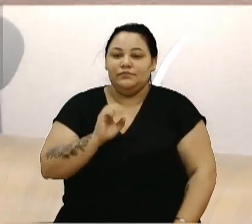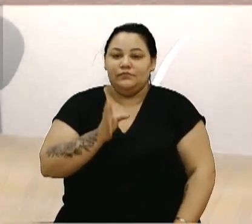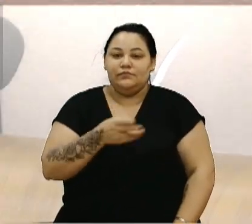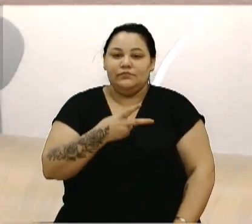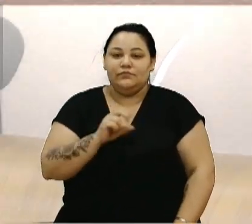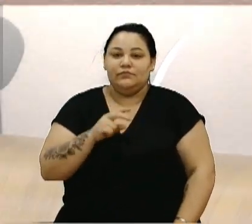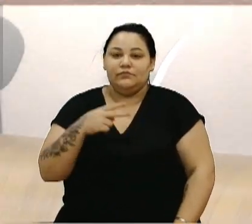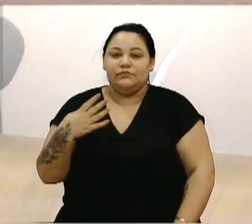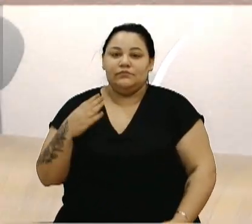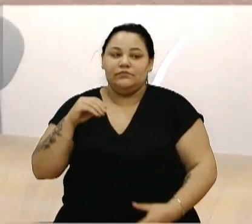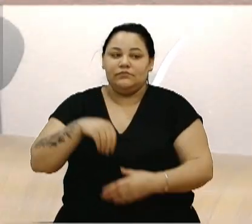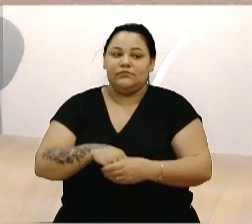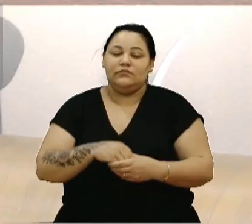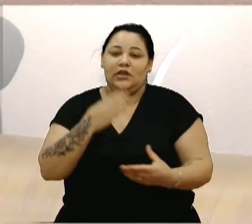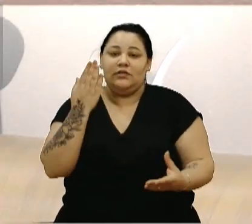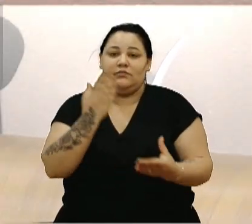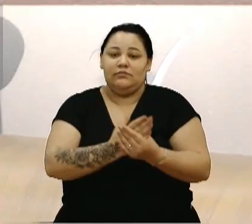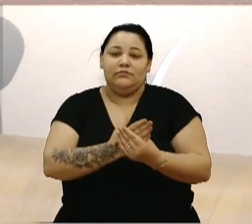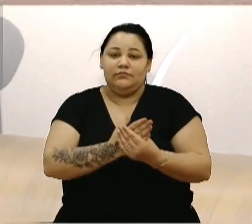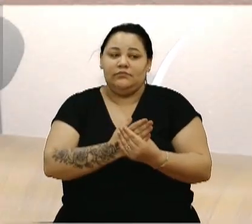88/2024, contido no processo número